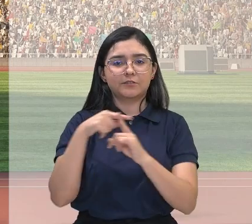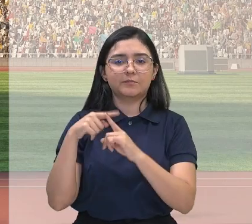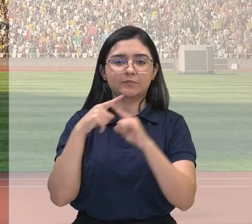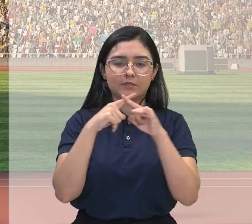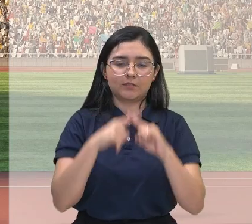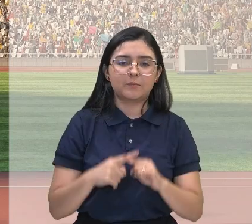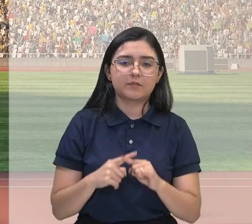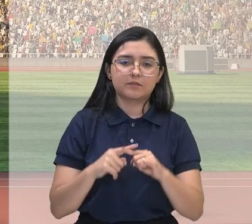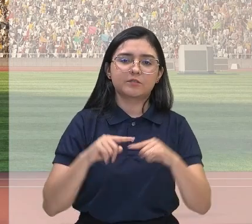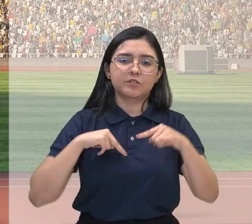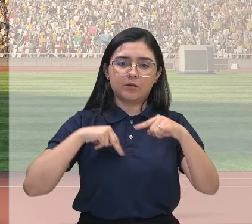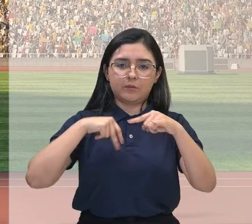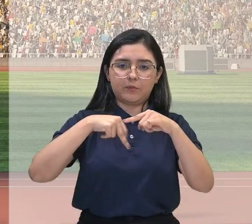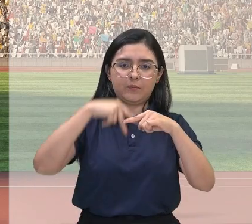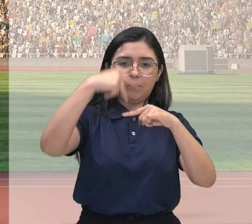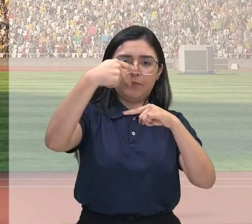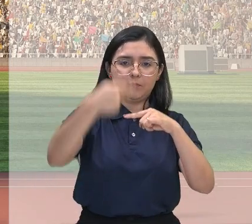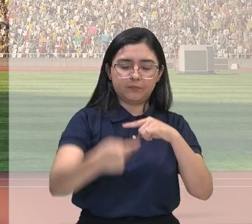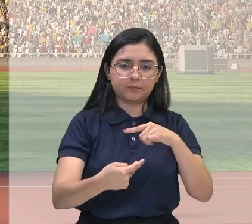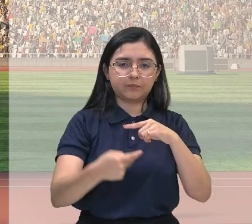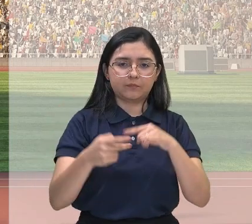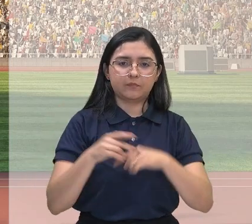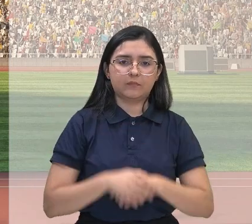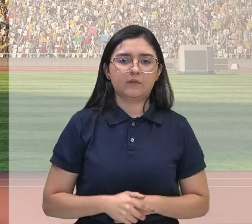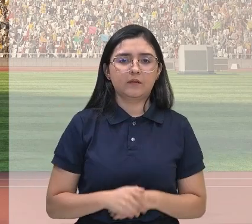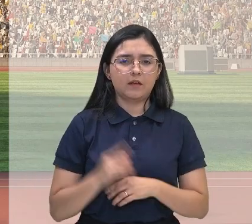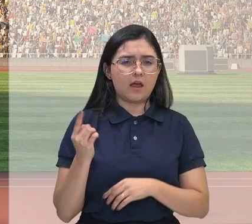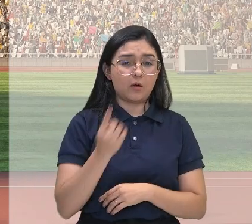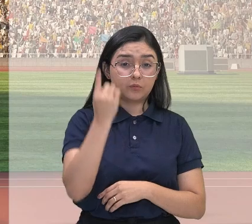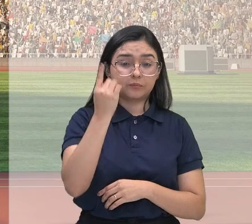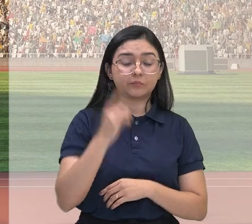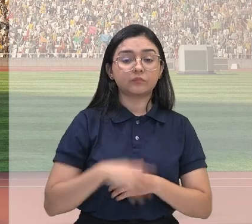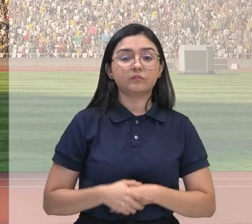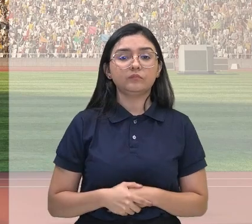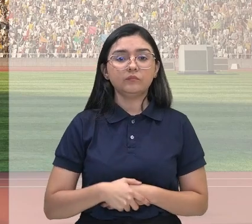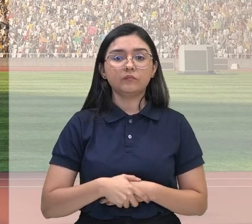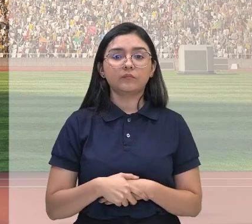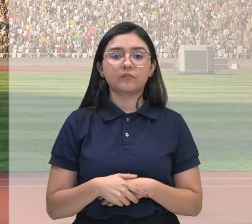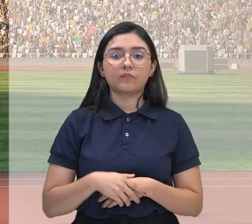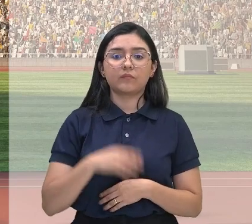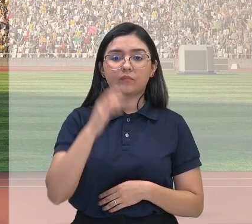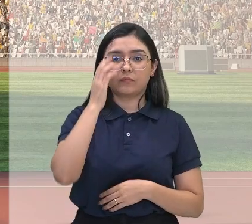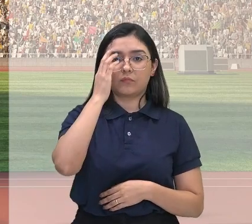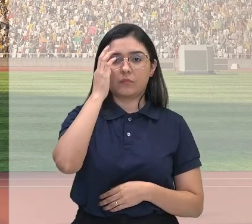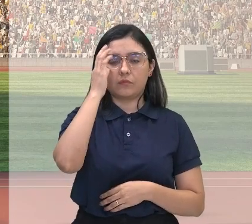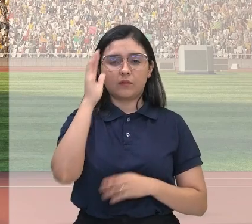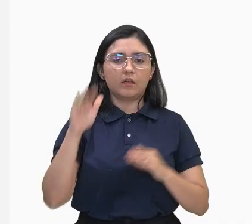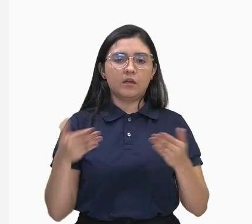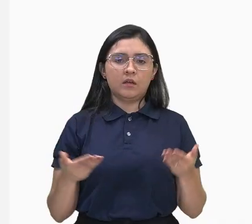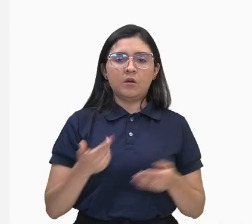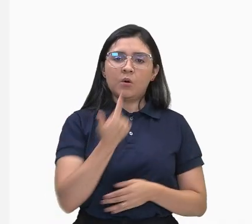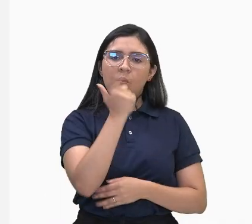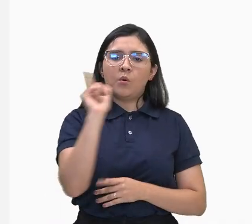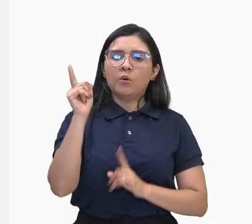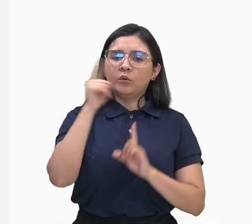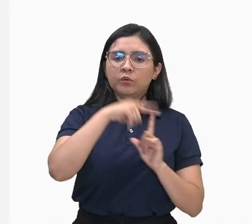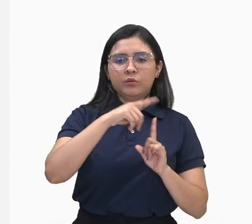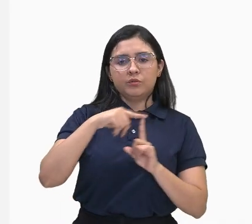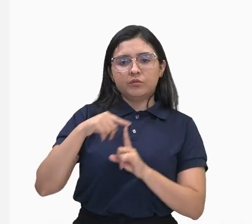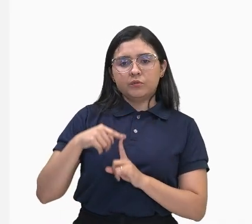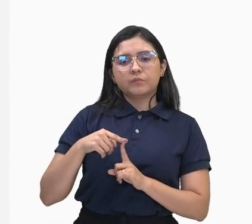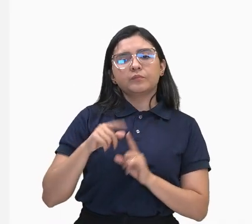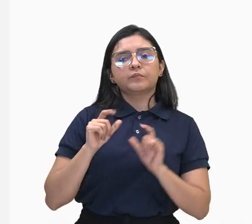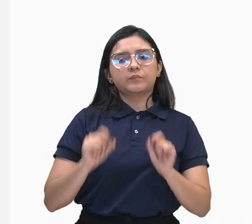façanha de saltar ali a maior altura possível, ok? Vamos conhecer mais um tipo de salto. O próximo